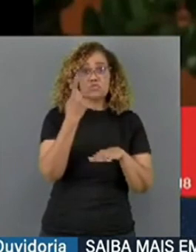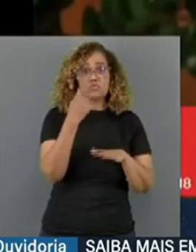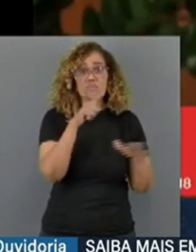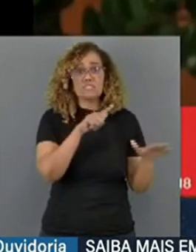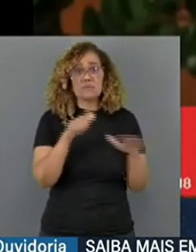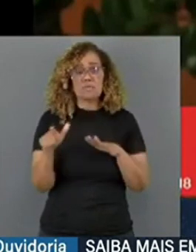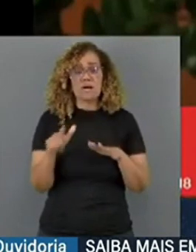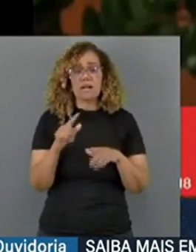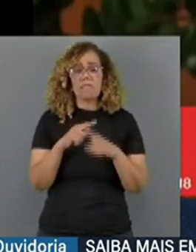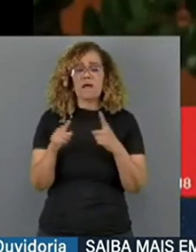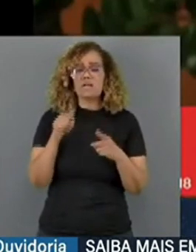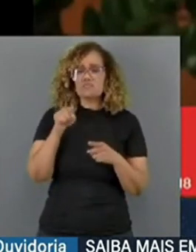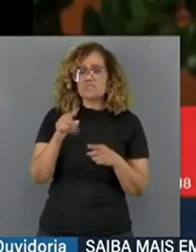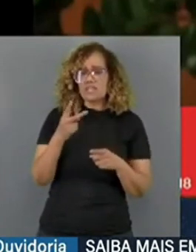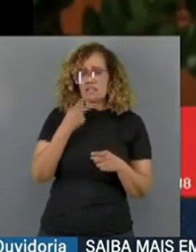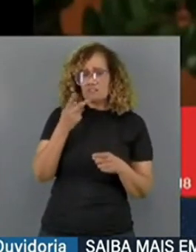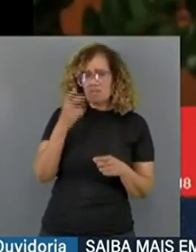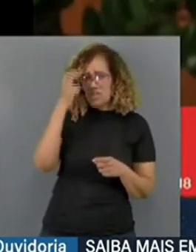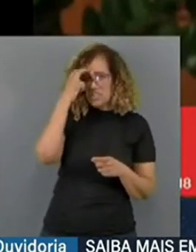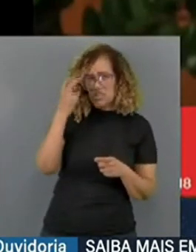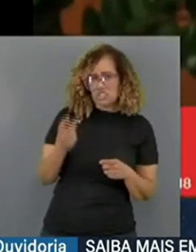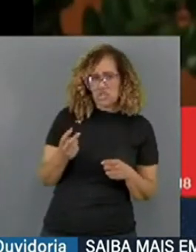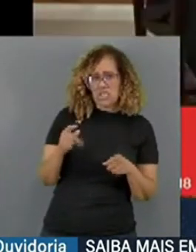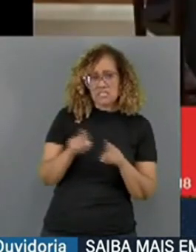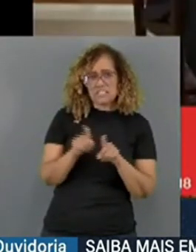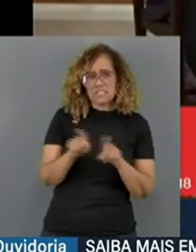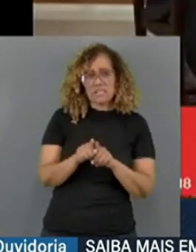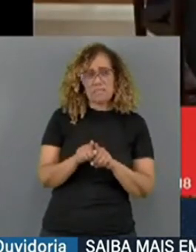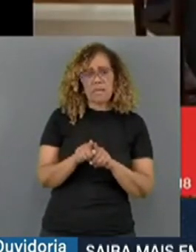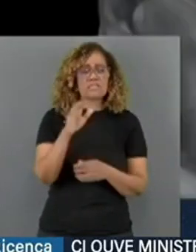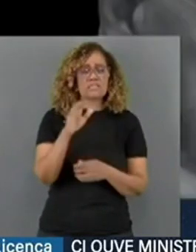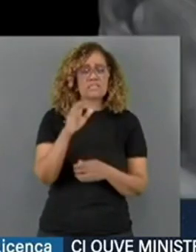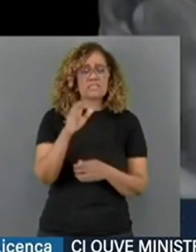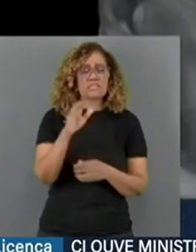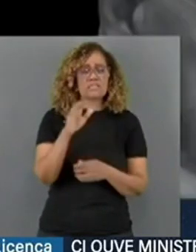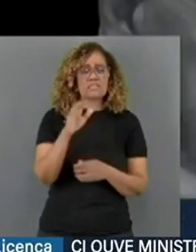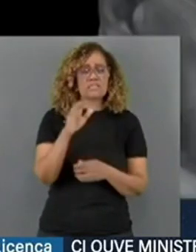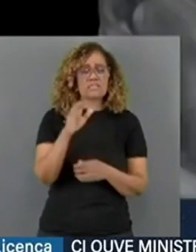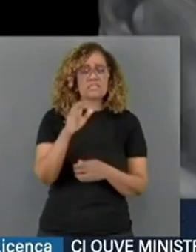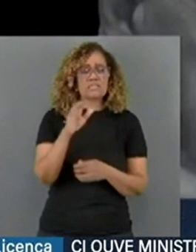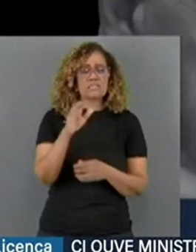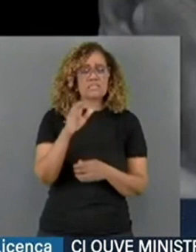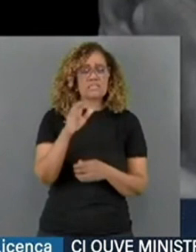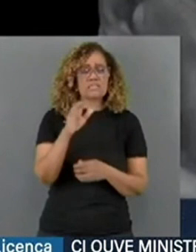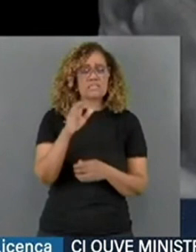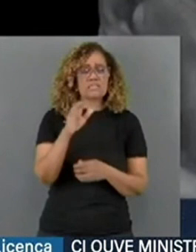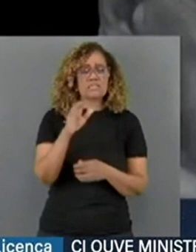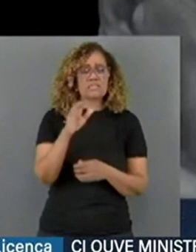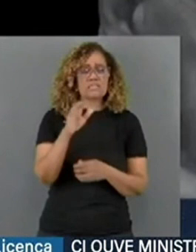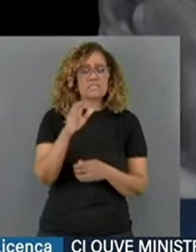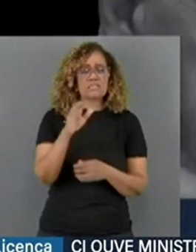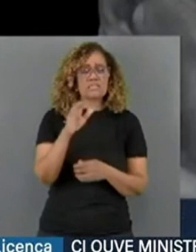fala de inteligência, o senhor está falando do gabinete de segurança, da ABIN, do gabinete de segurança institucional.